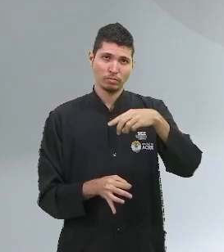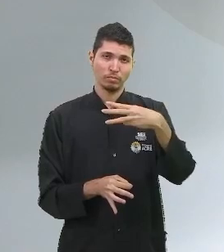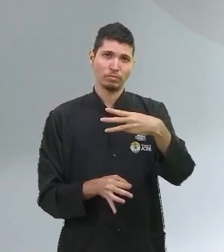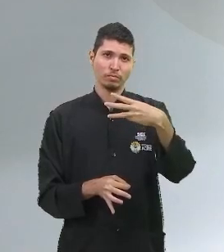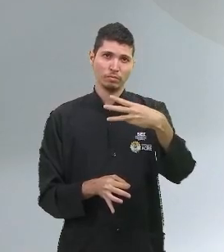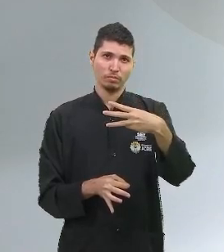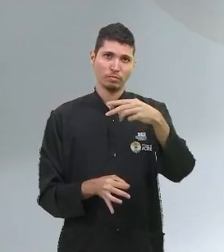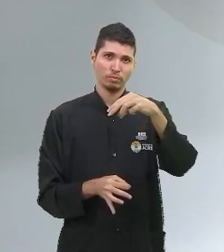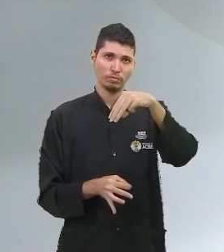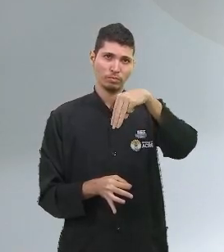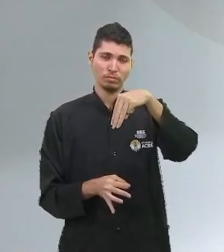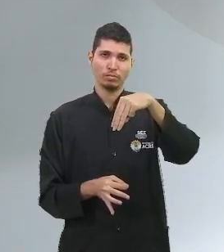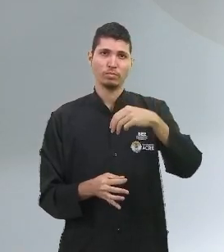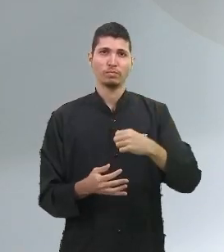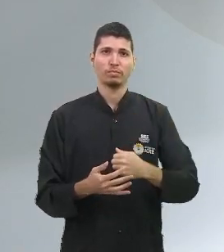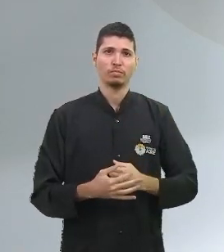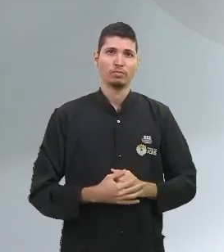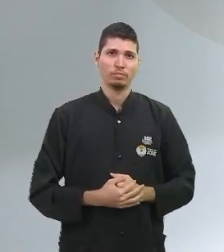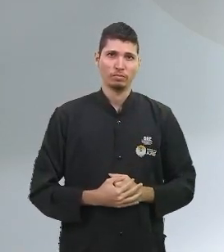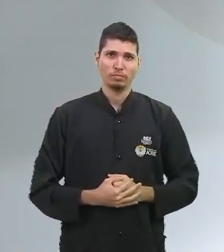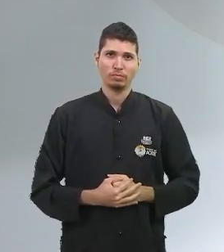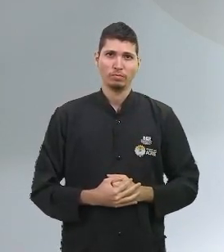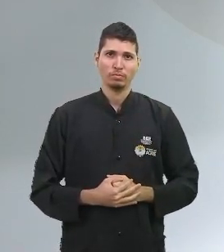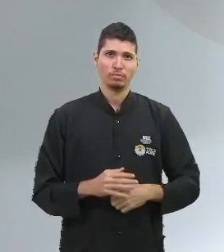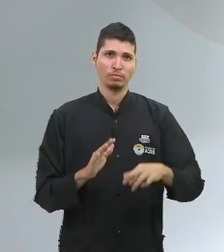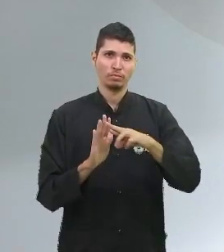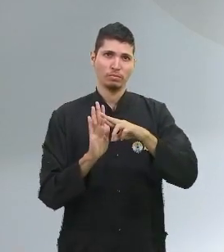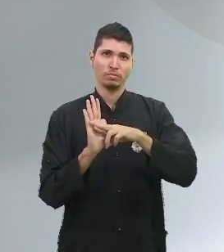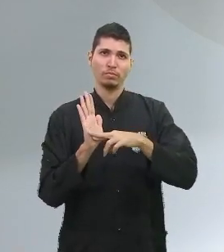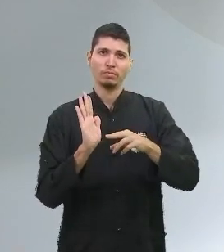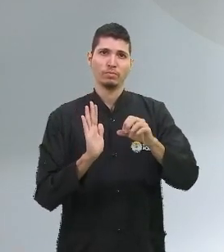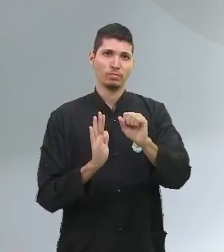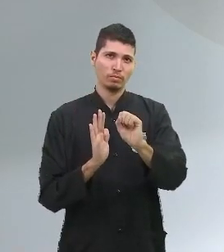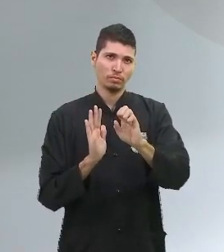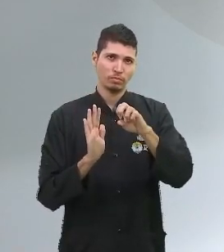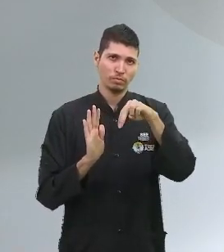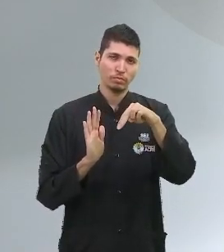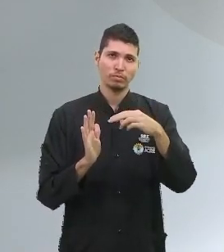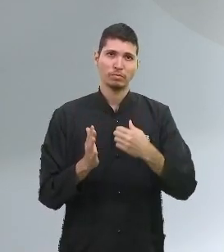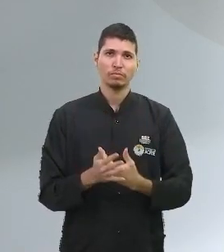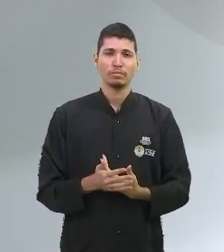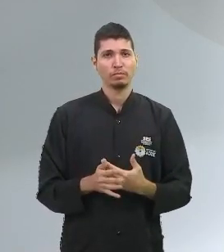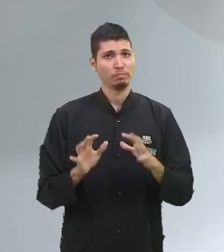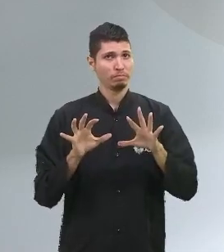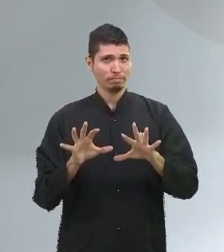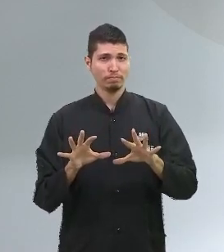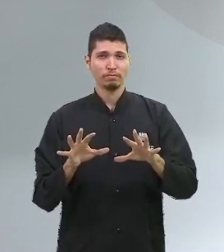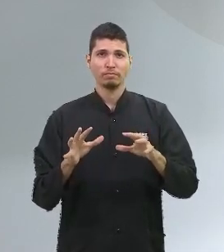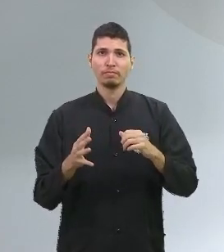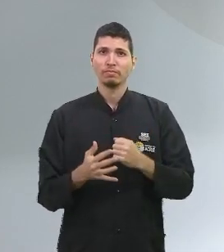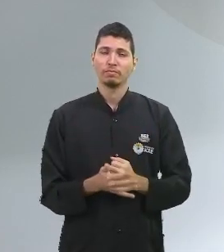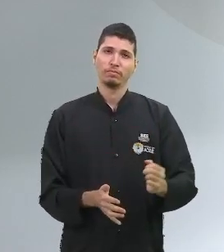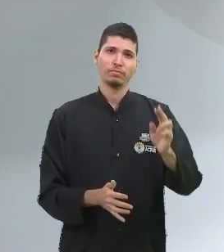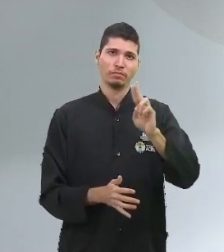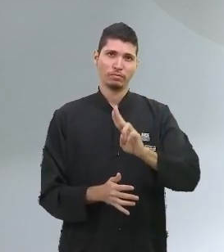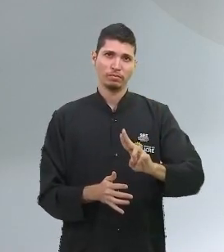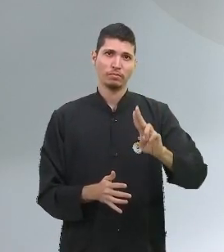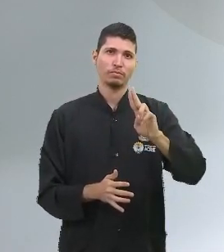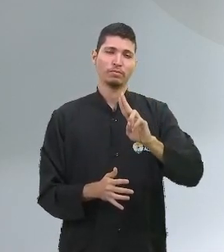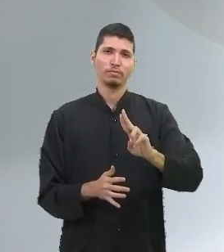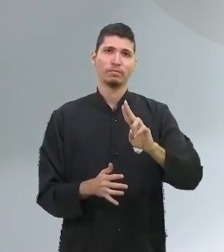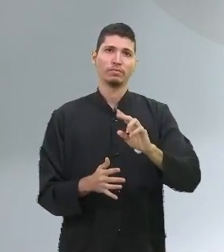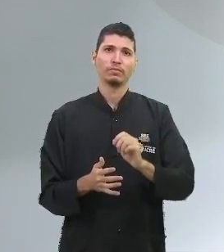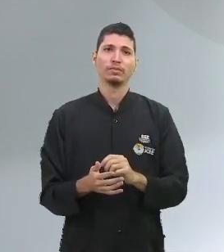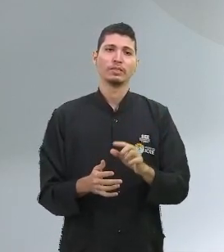metros. Então, a lei dos senos é isso, você usa essas equivalências, né? Olha o